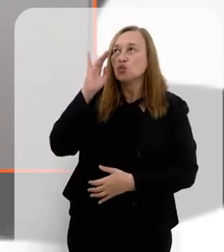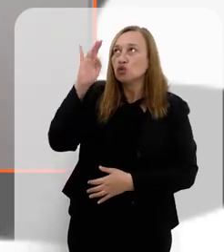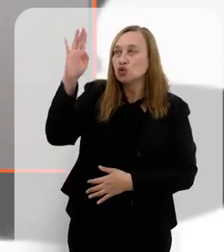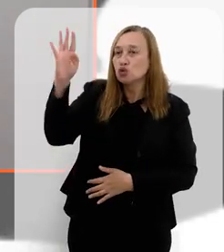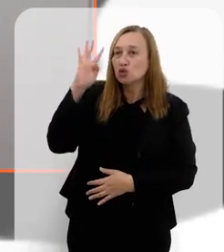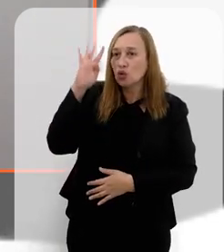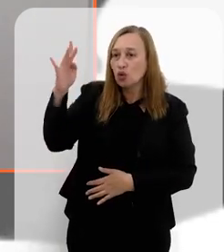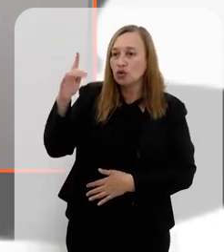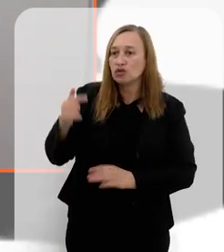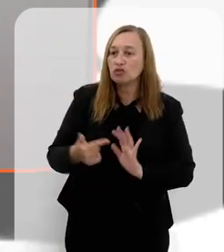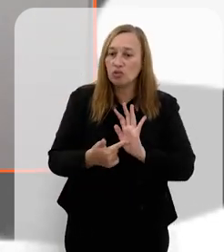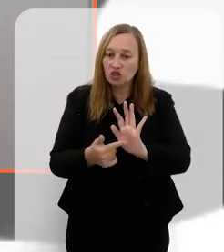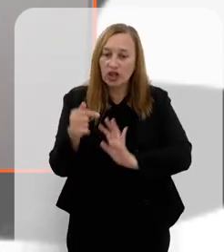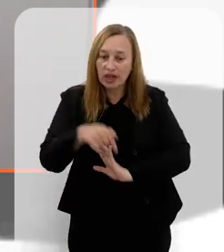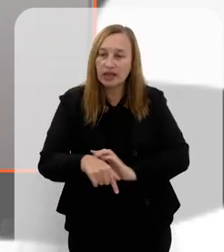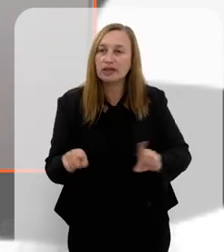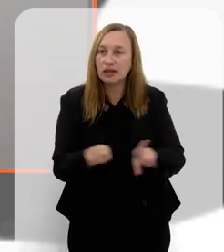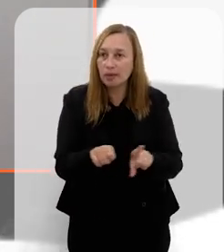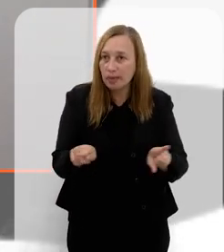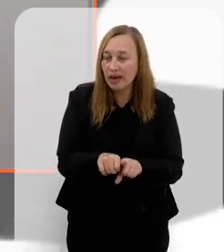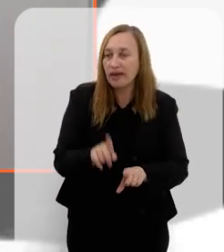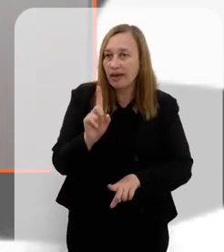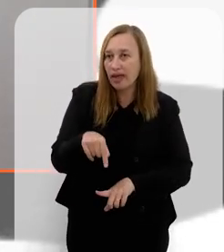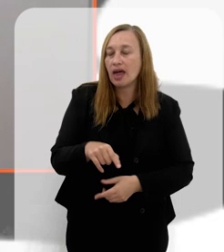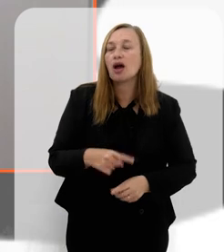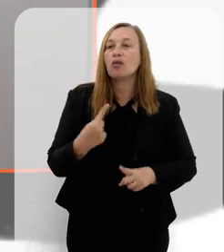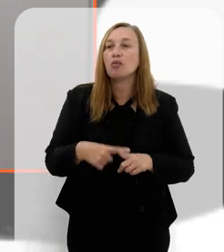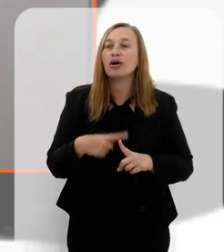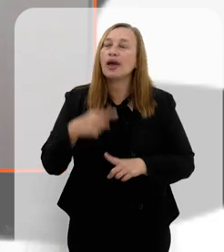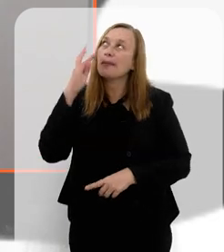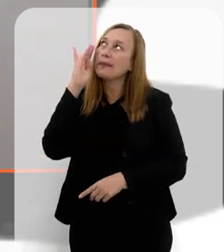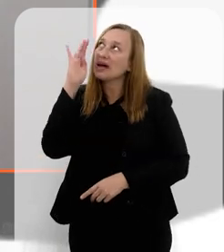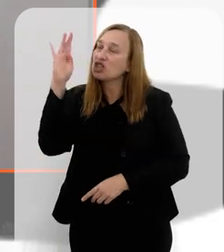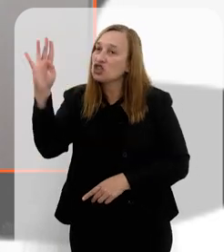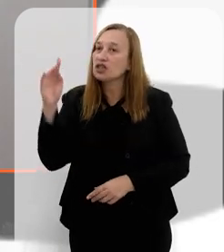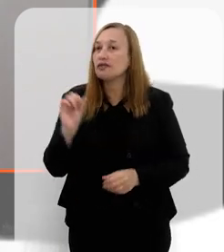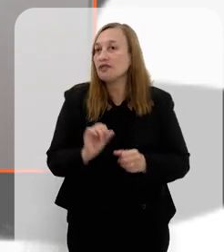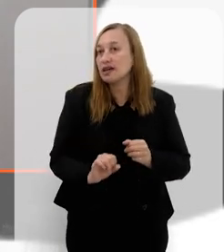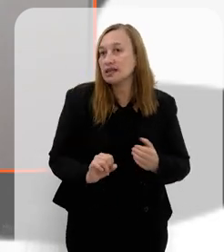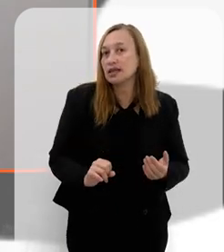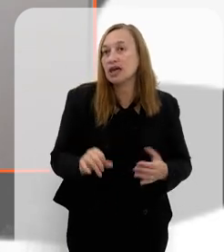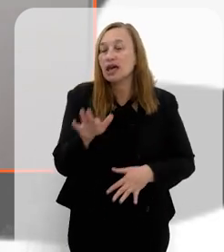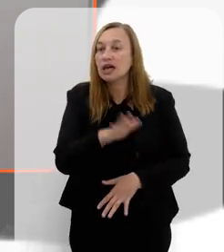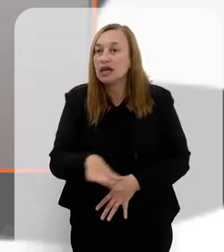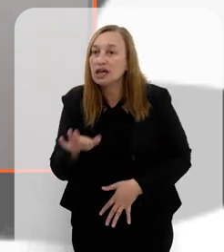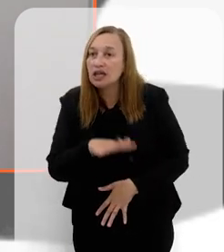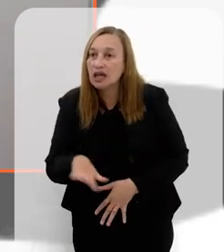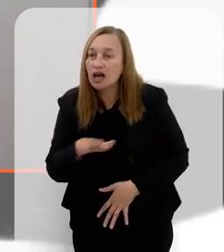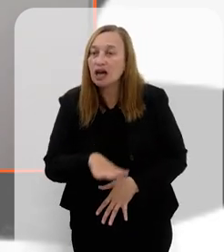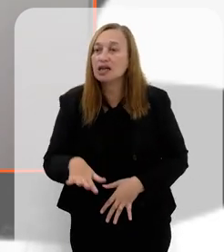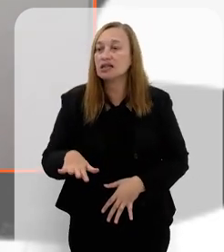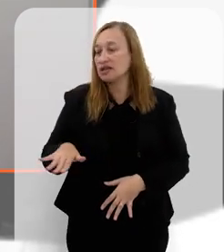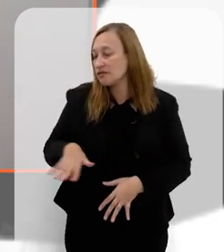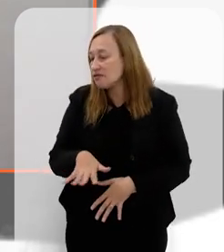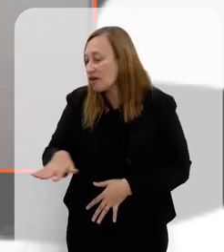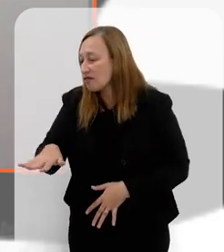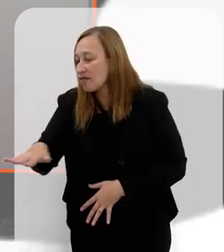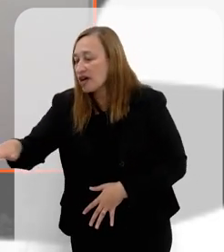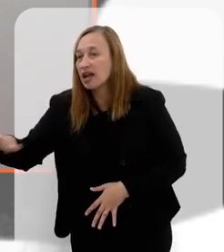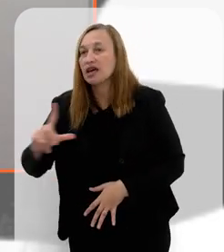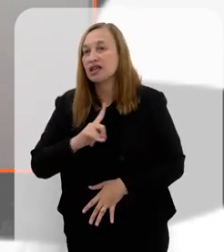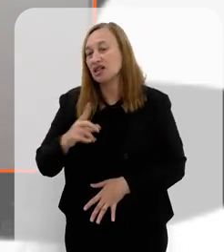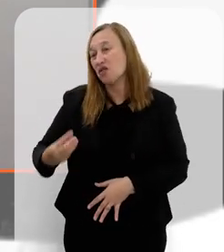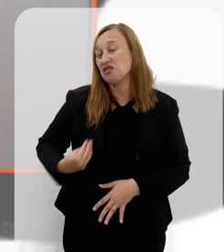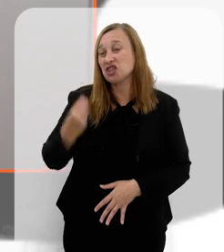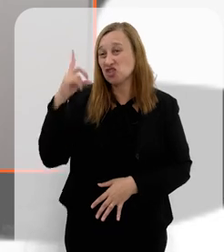trazer isso para cá também é esse, né? Porque imagina a gente poder fazer com que crianças de comunidade